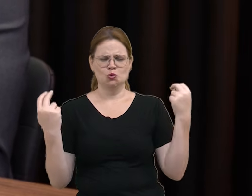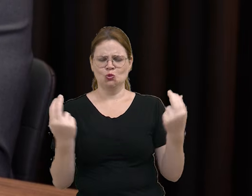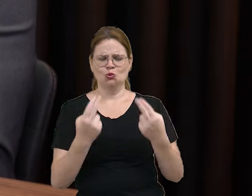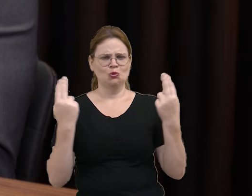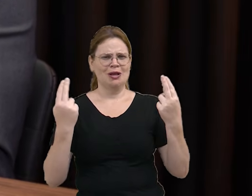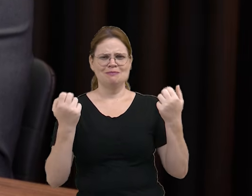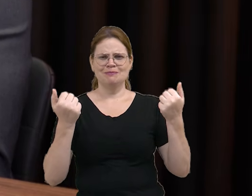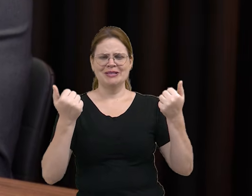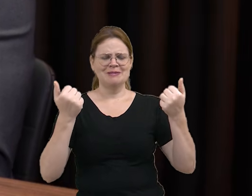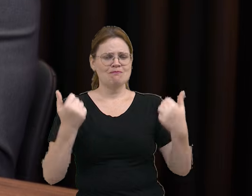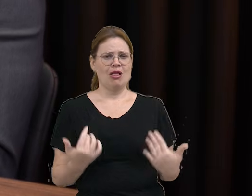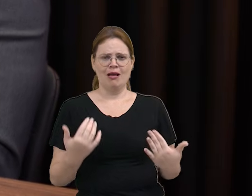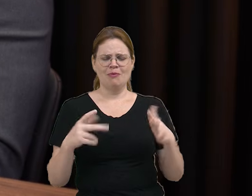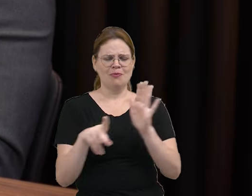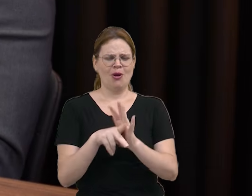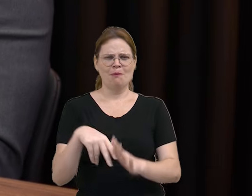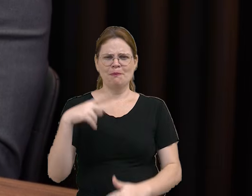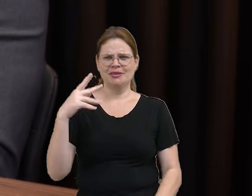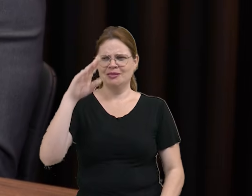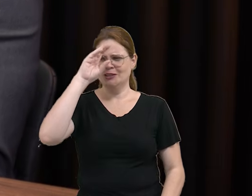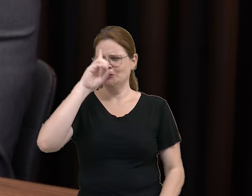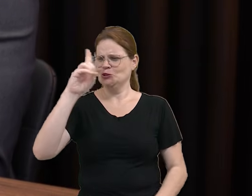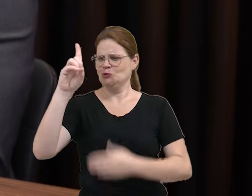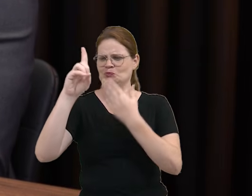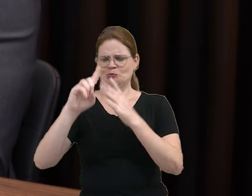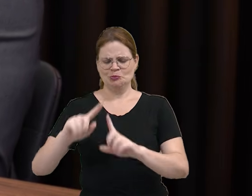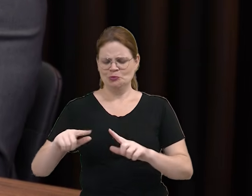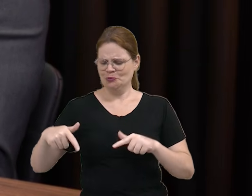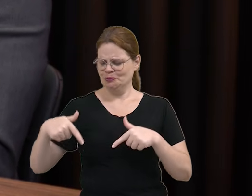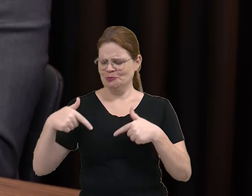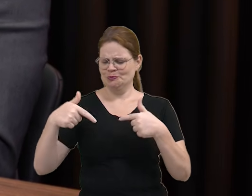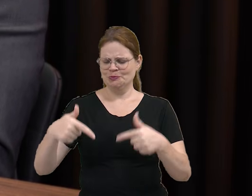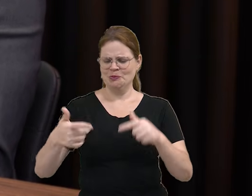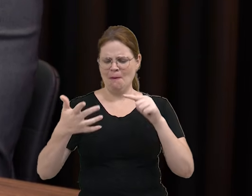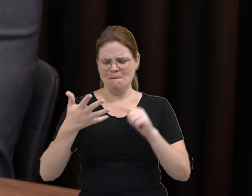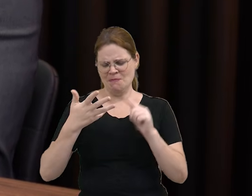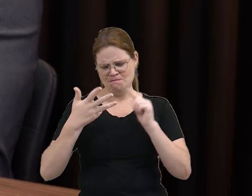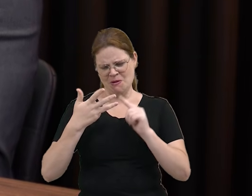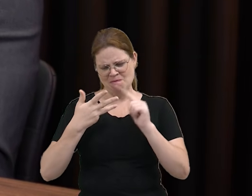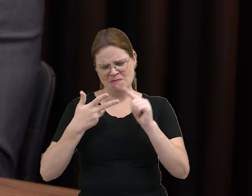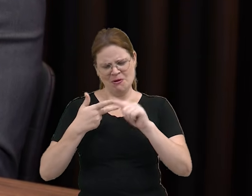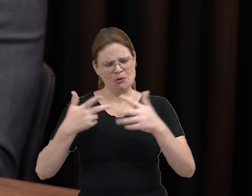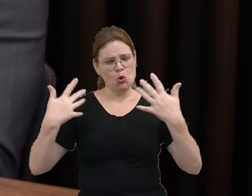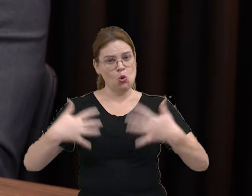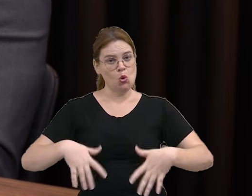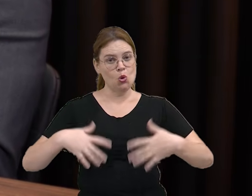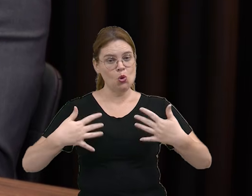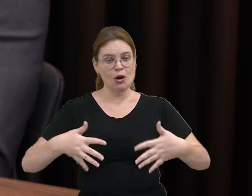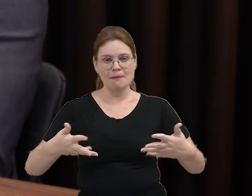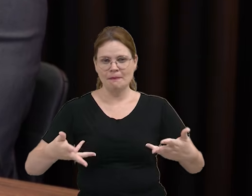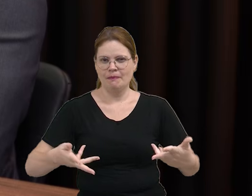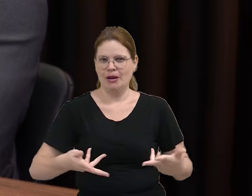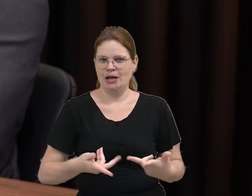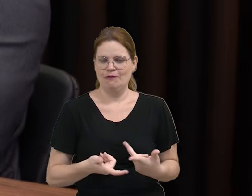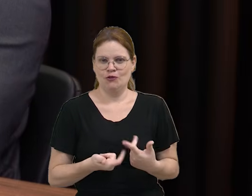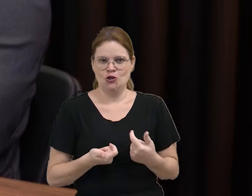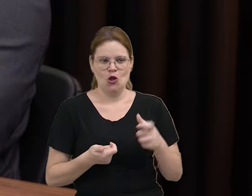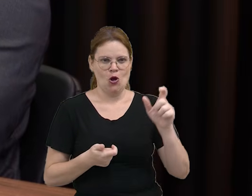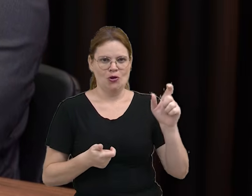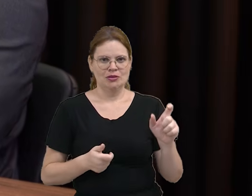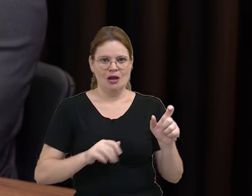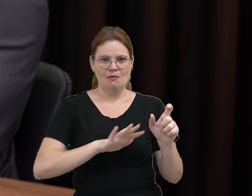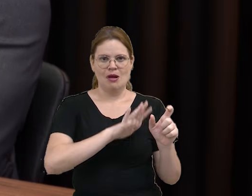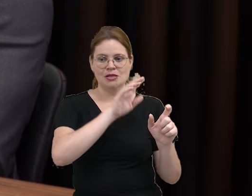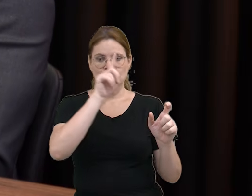maravilhoso, sobrenatural, aquilo que é divino, a operação do Senhor de uma maneira extraordinária na vida de um